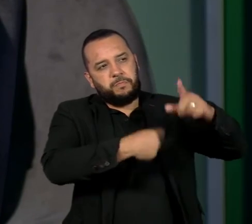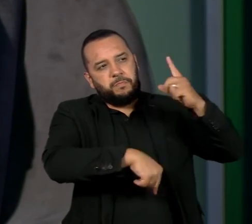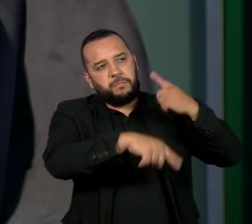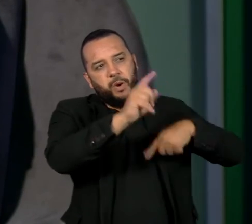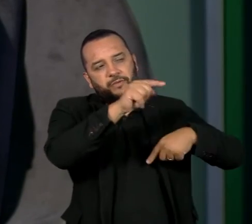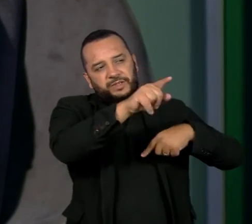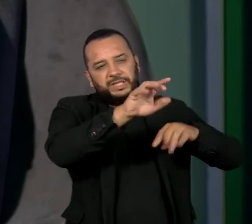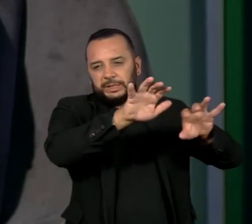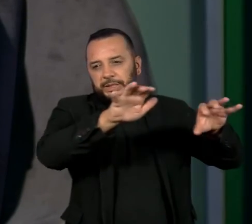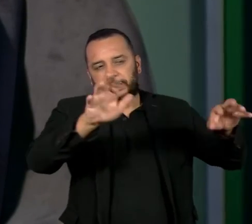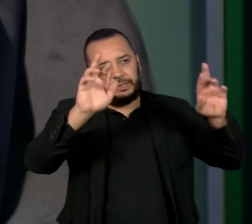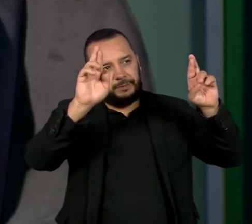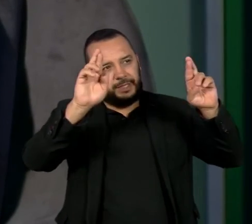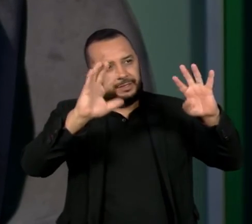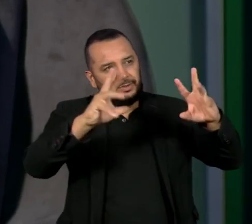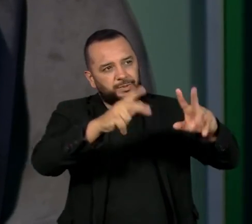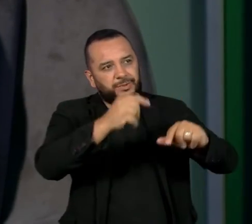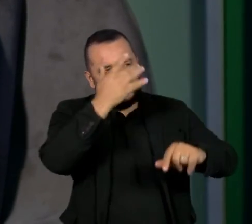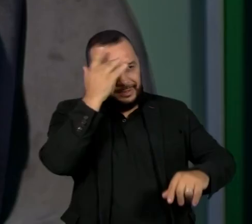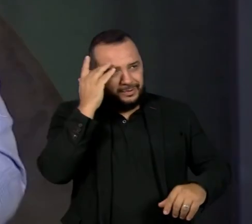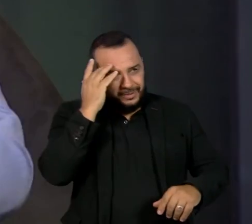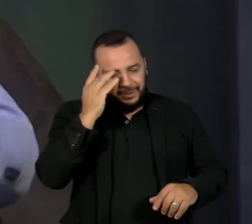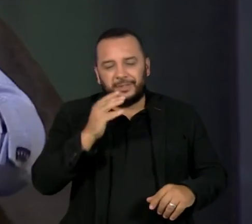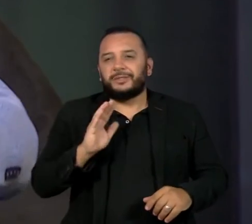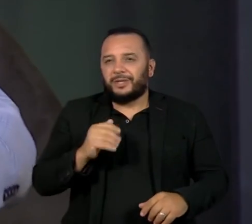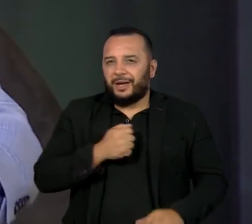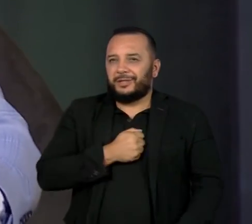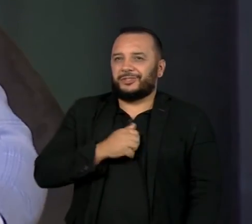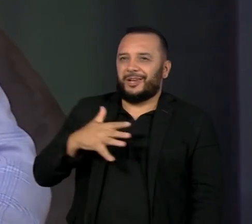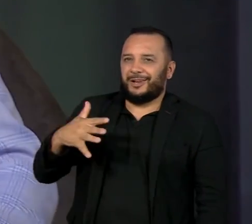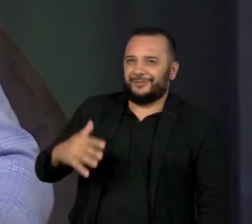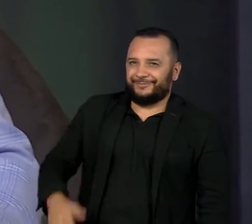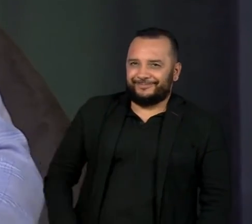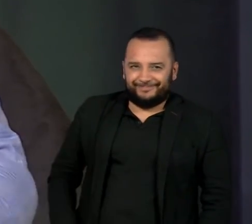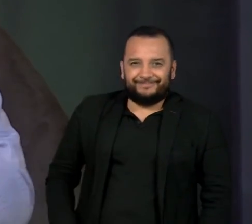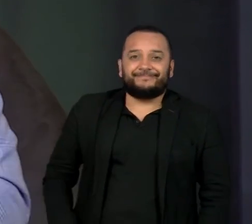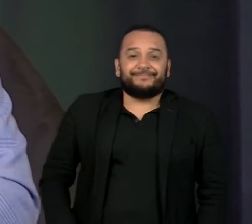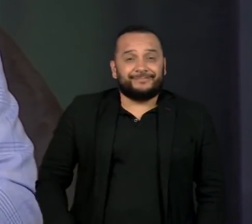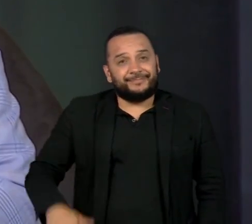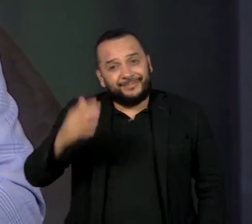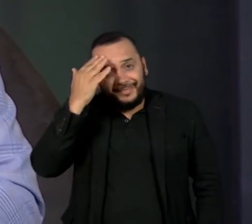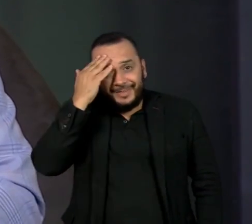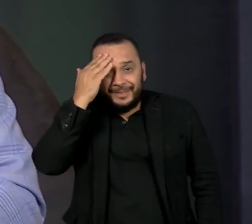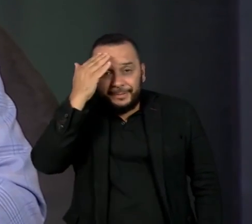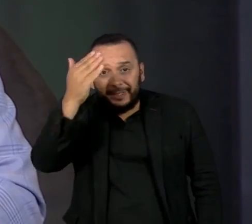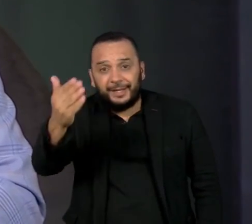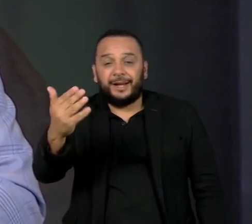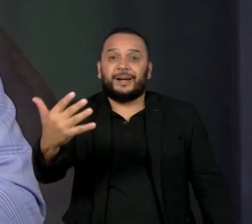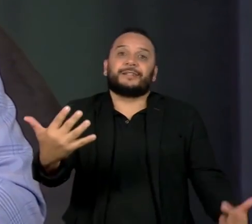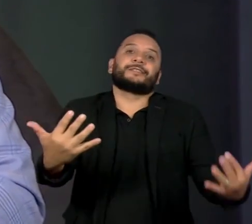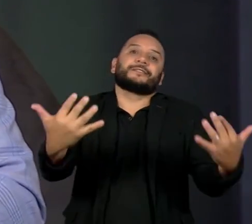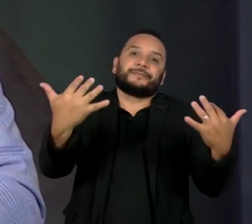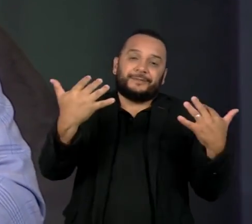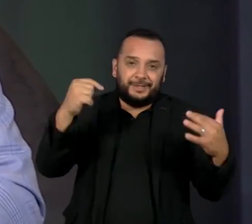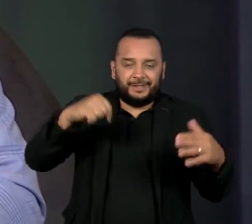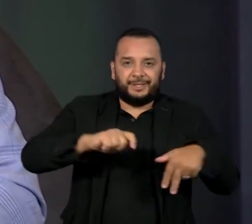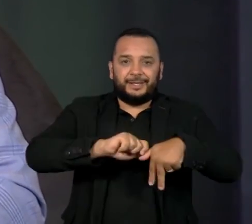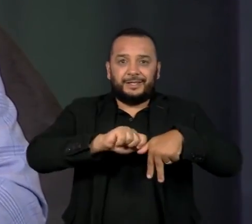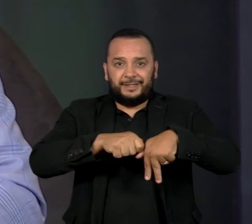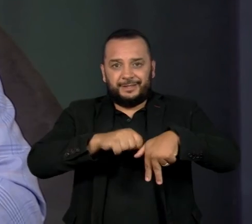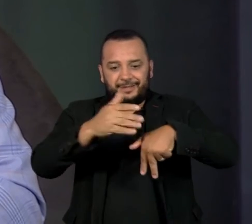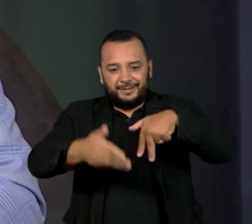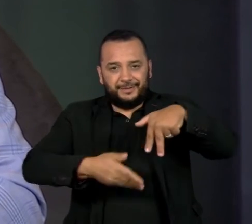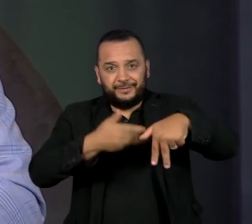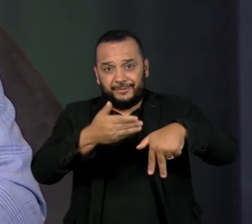esperança para todos os nossos influencers negros. Axé para nós. E você, cara telespectador, obrigadíssimo pela gentileza da audiência. Tenham todos uma